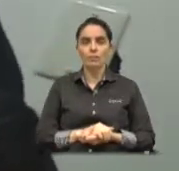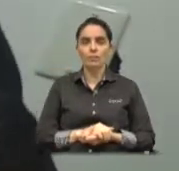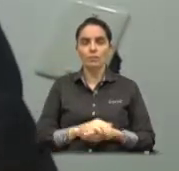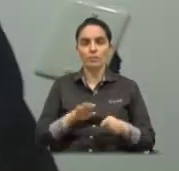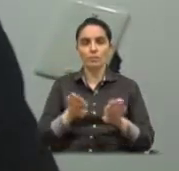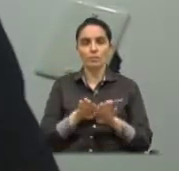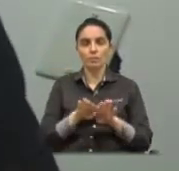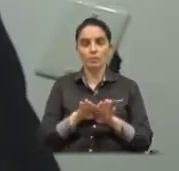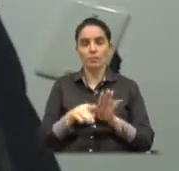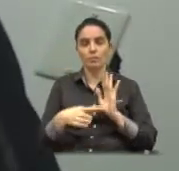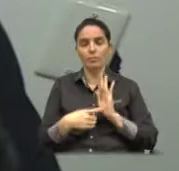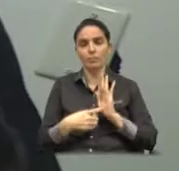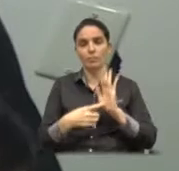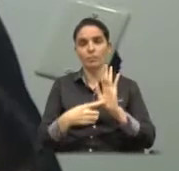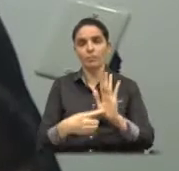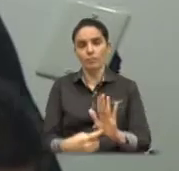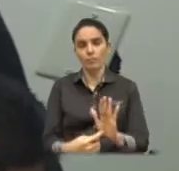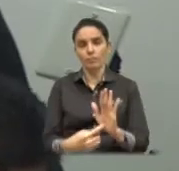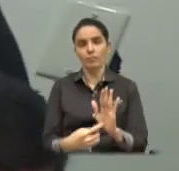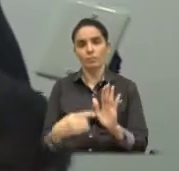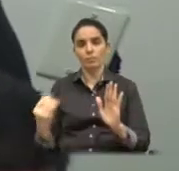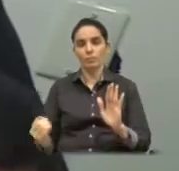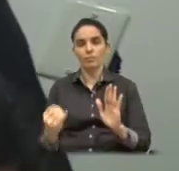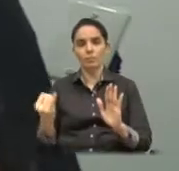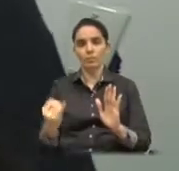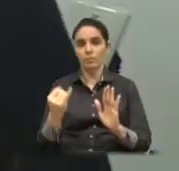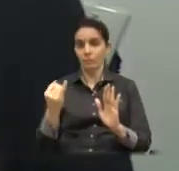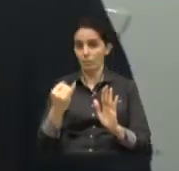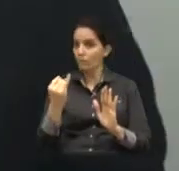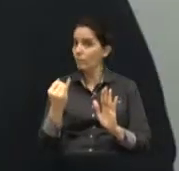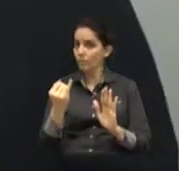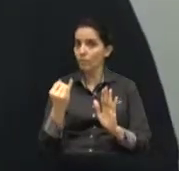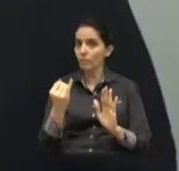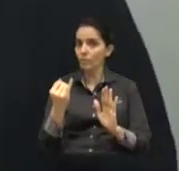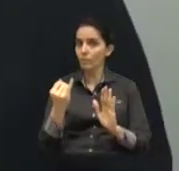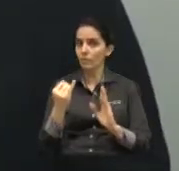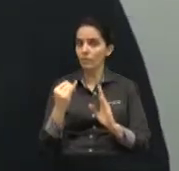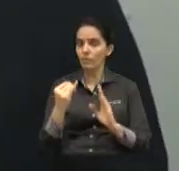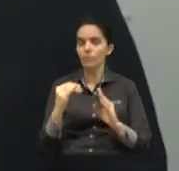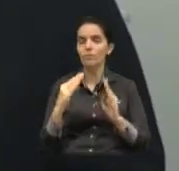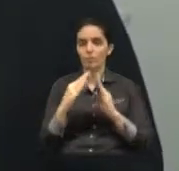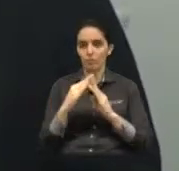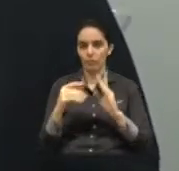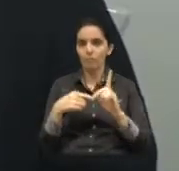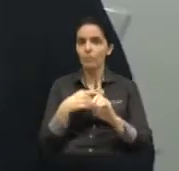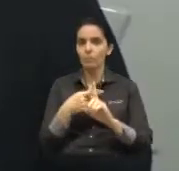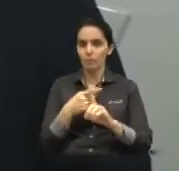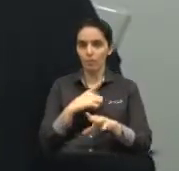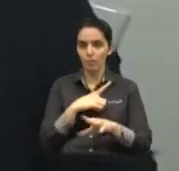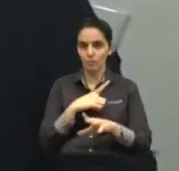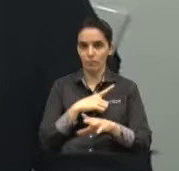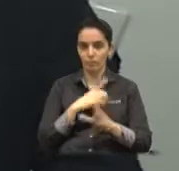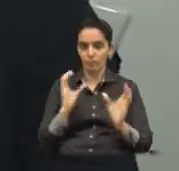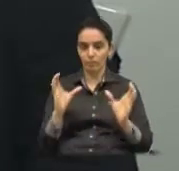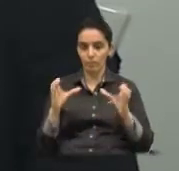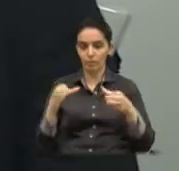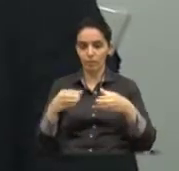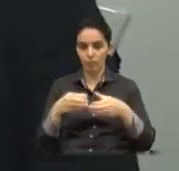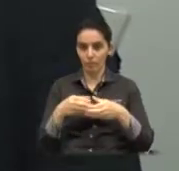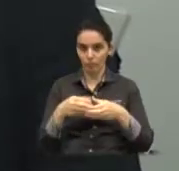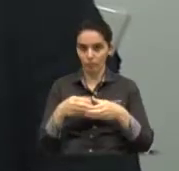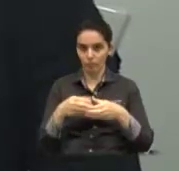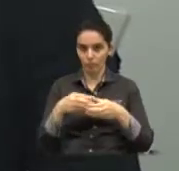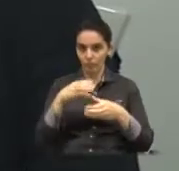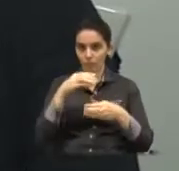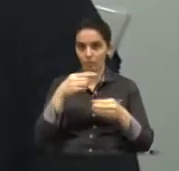destacar a importância dessa igreja para a comunidade de Limeira. Por